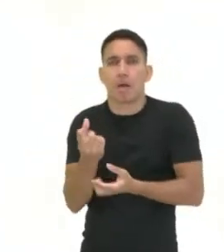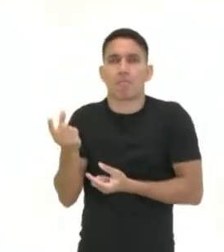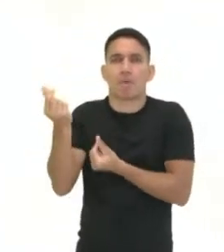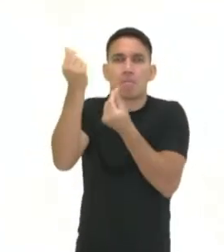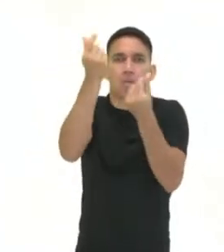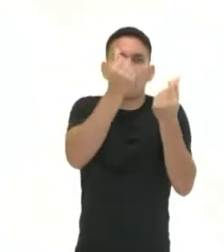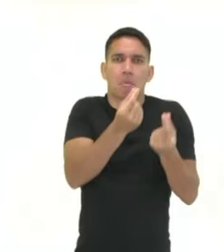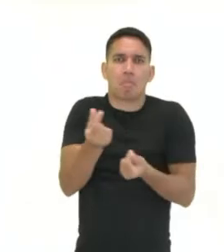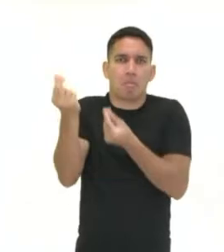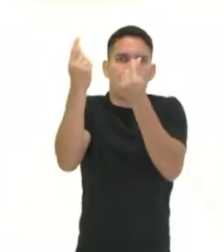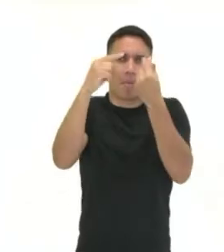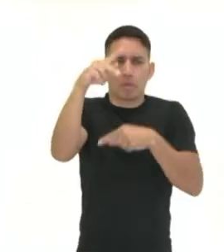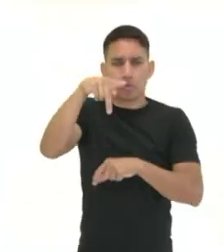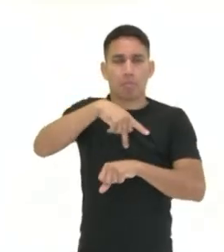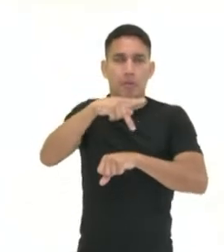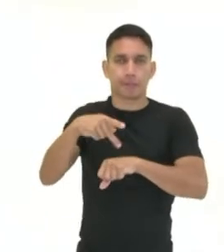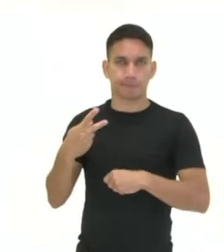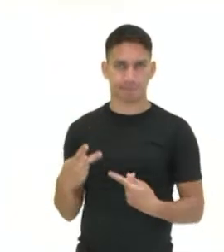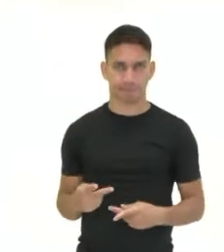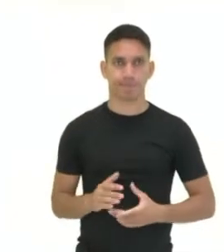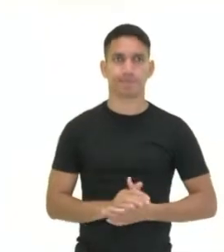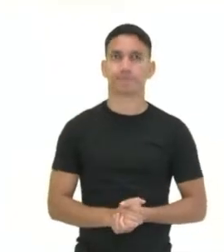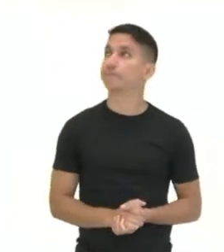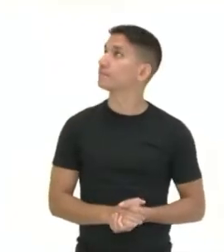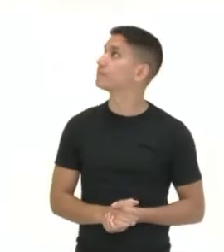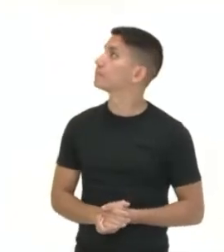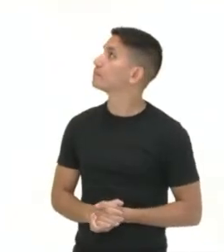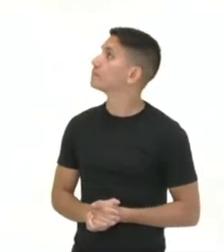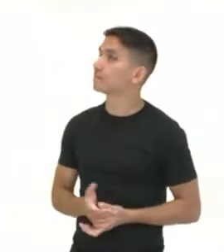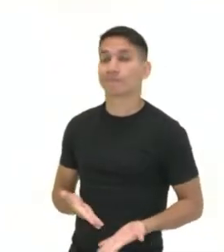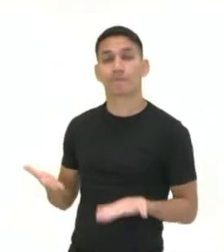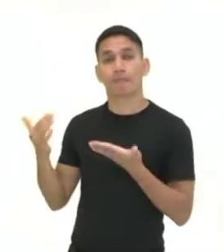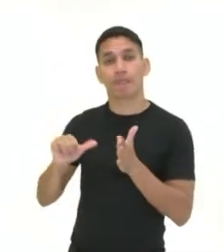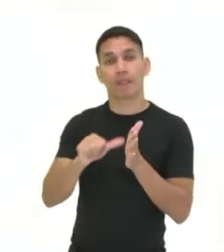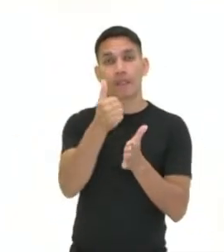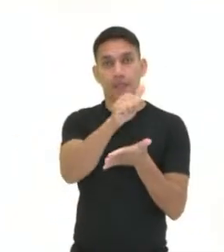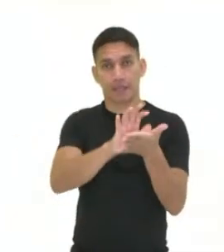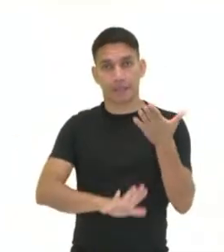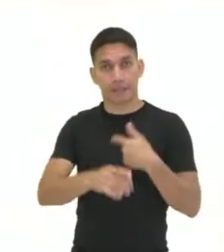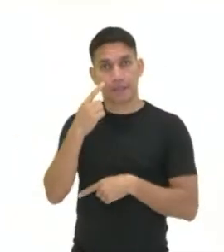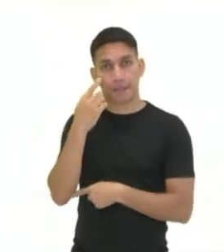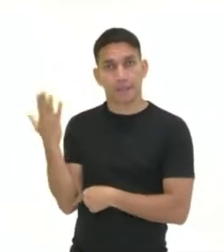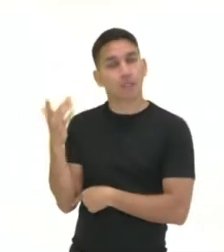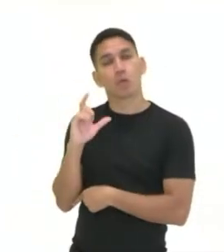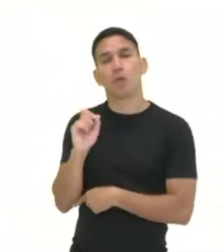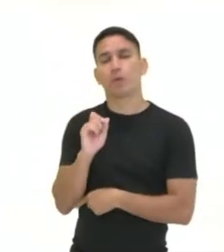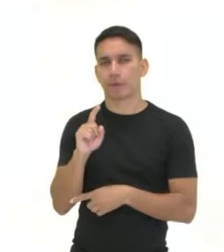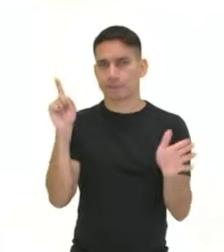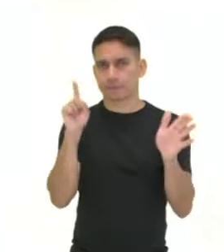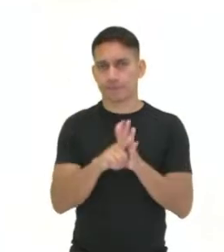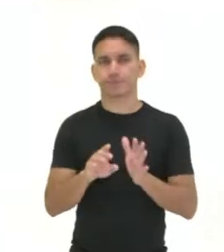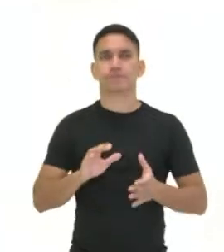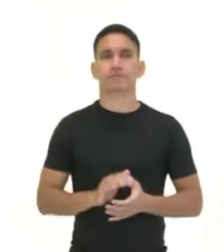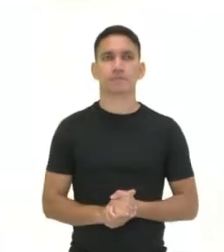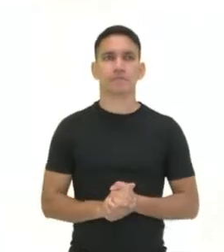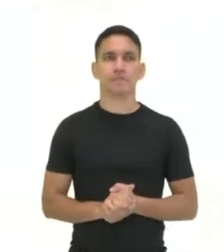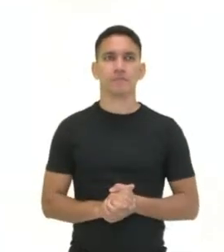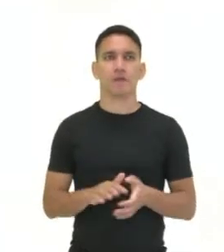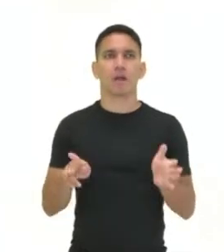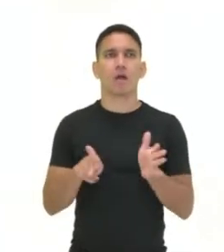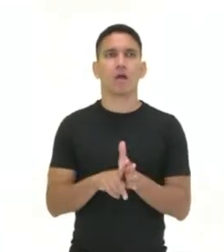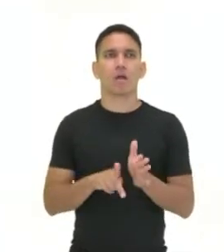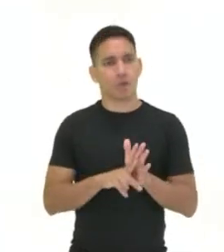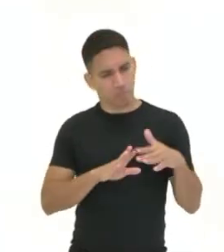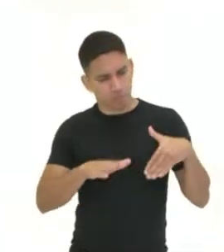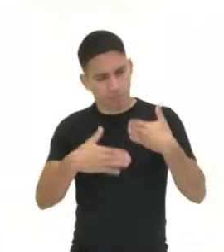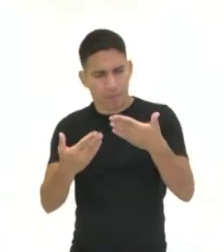capita pelo nosso país. Então a primeira atividade. Uma produtividade humana